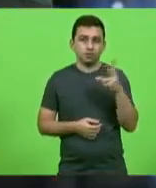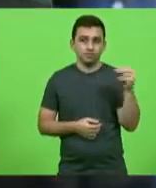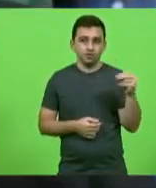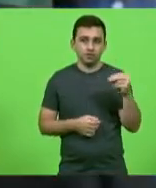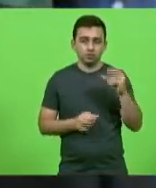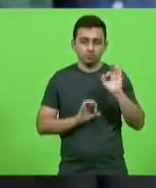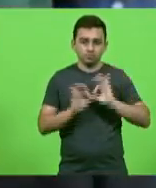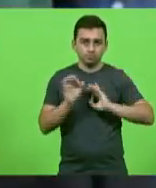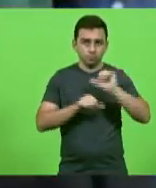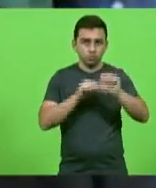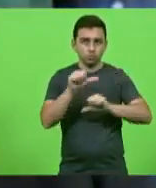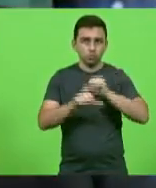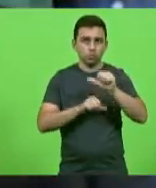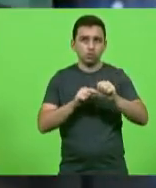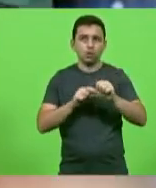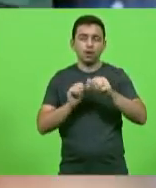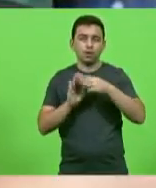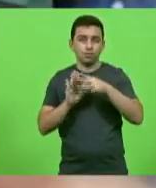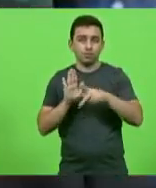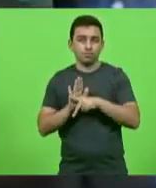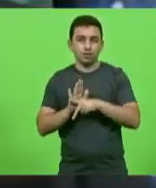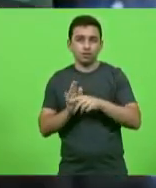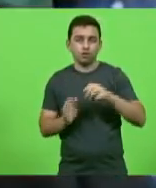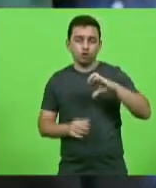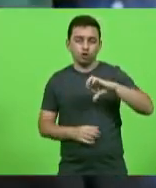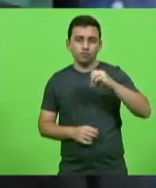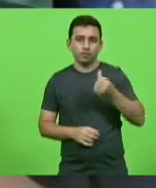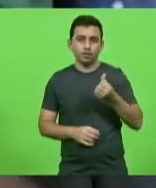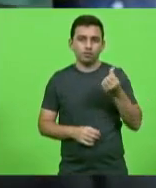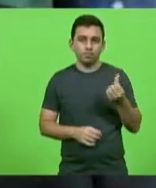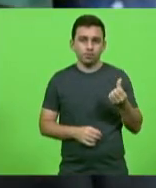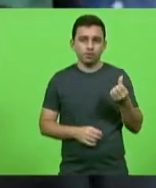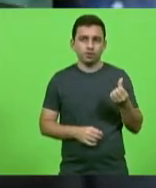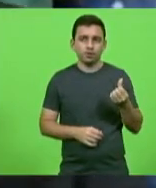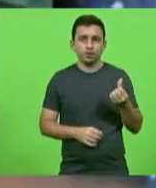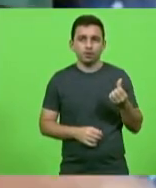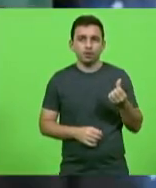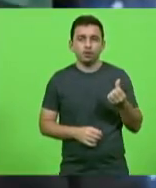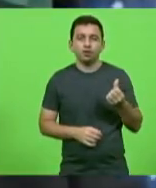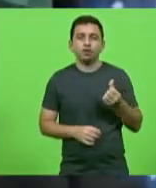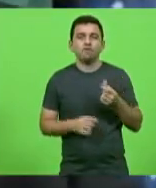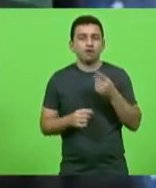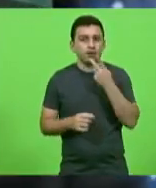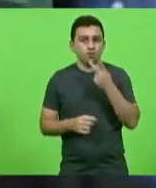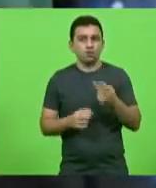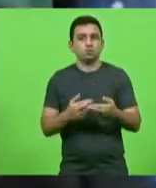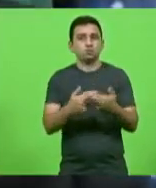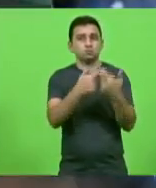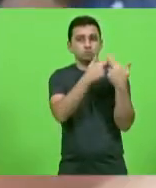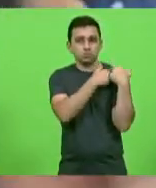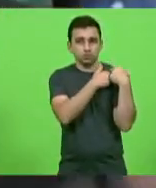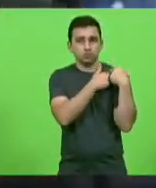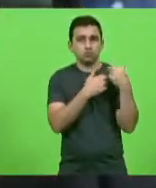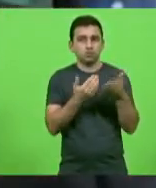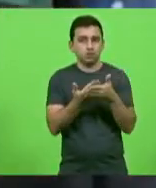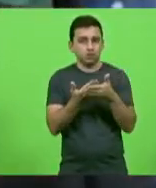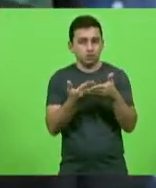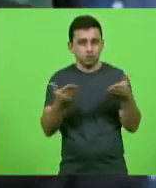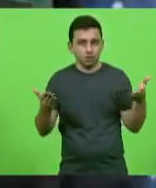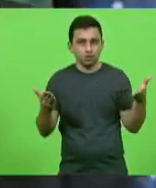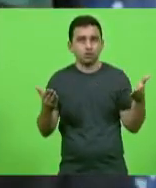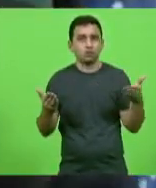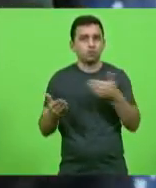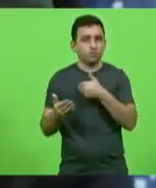editou a medida provisória de nº 966 que dispõe sobre a responsabilização dos agentes